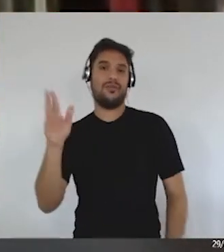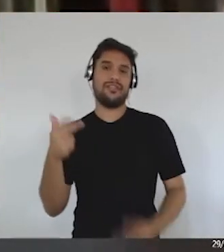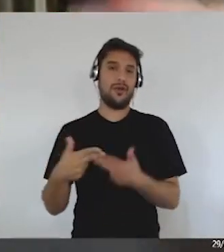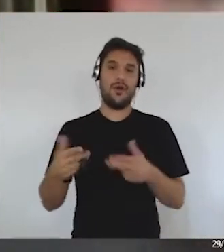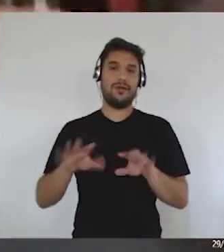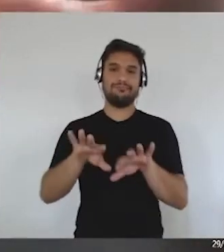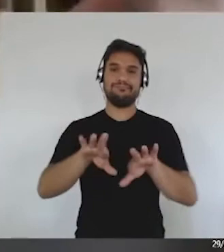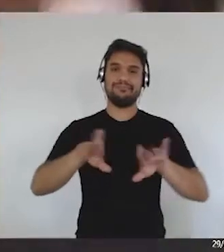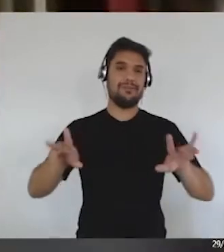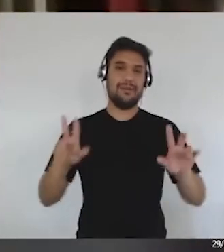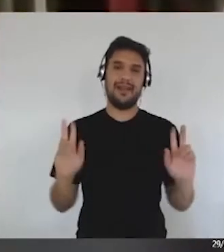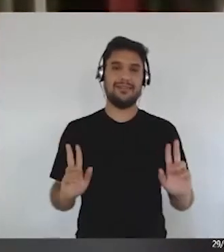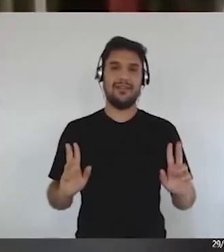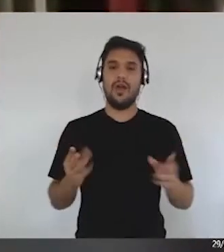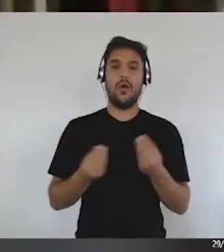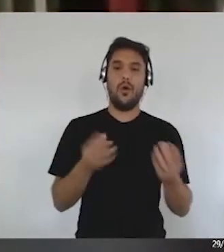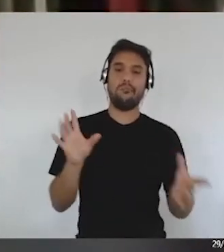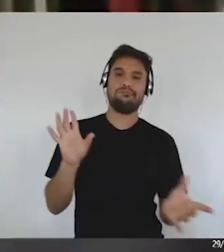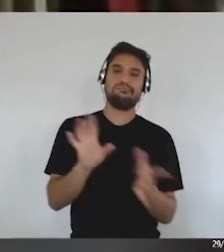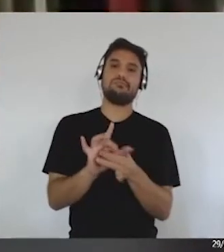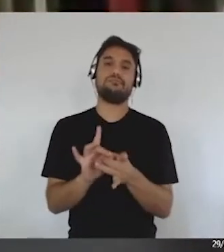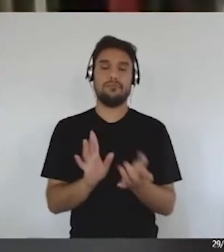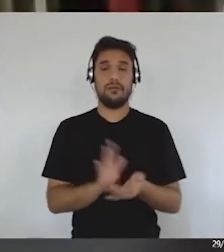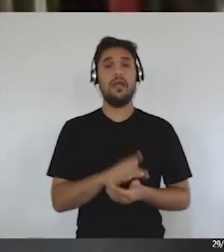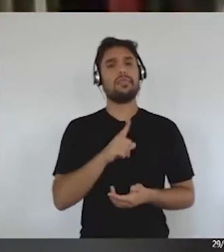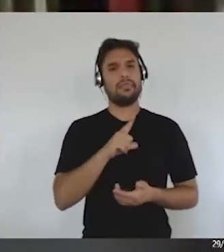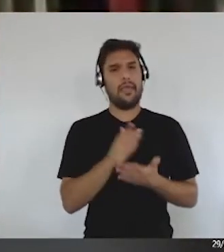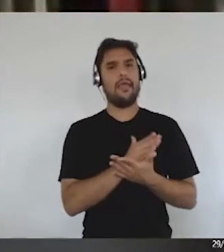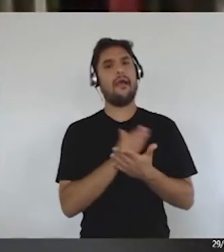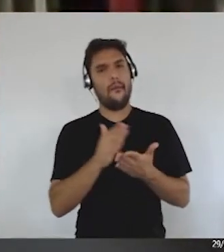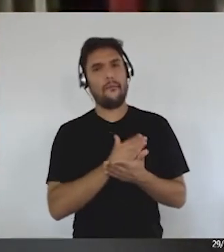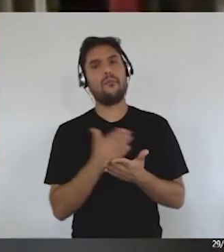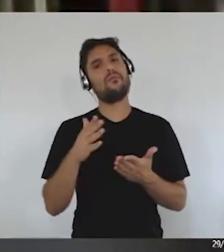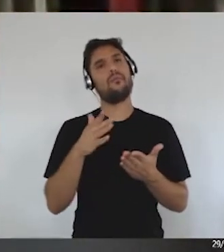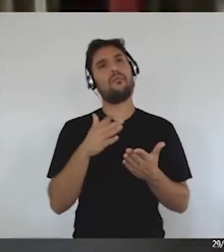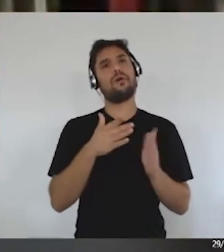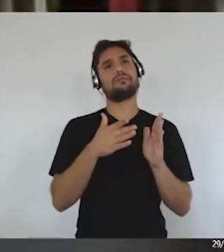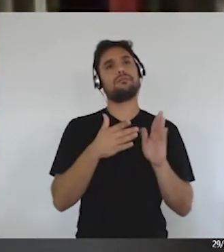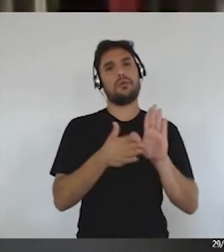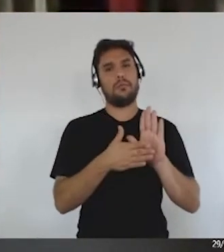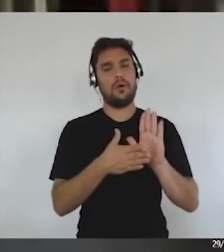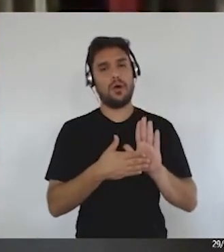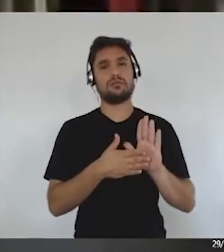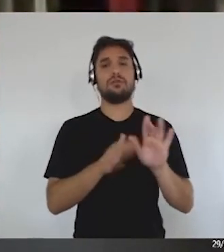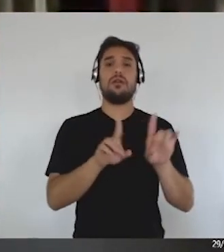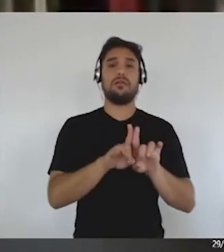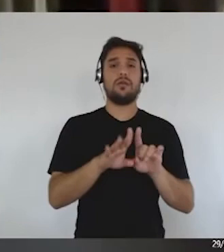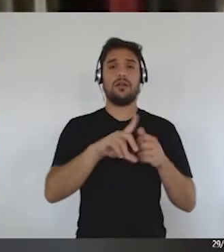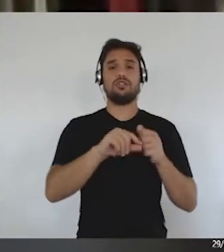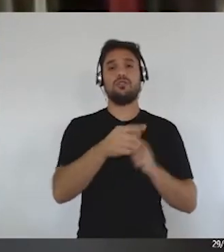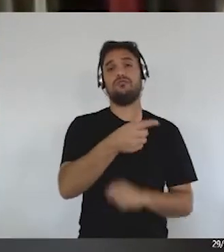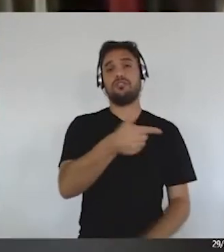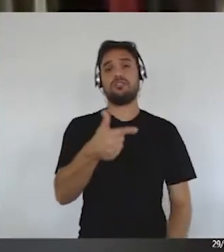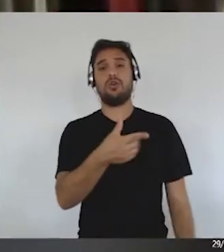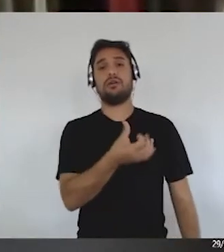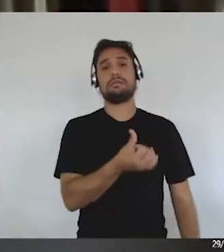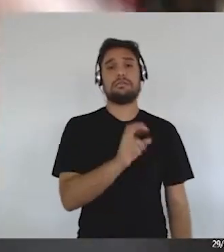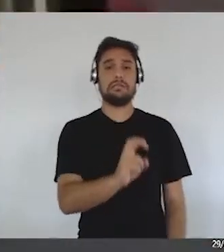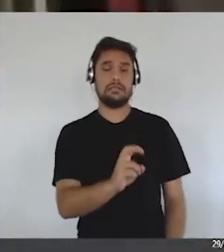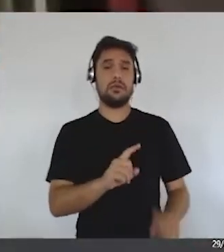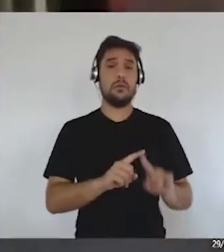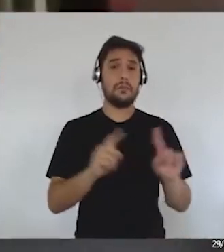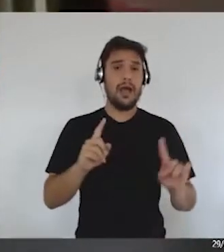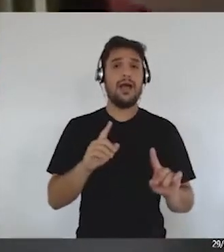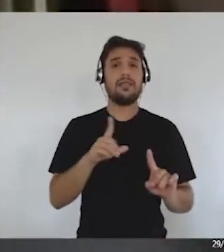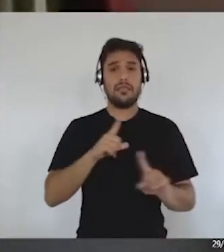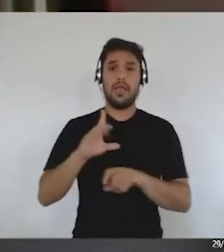coisa. E como linkar isso? Há vários meios que não daria para explicar aqui, tem o artigo 22, tem o artigo 65. A verdade é que eu